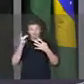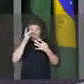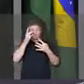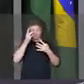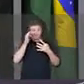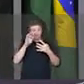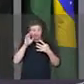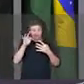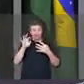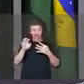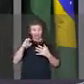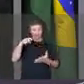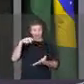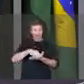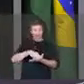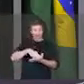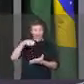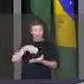duras penas.